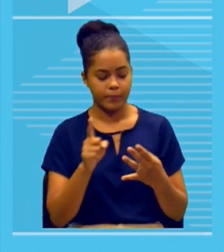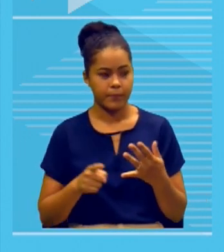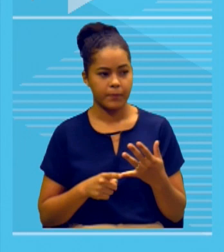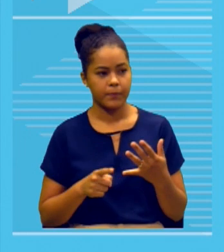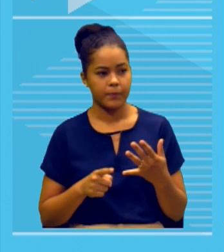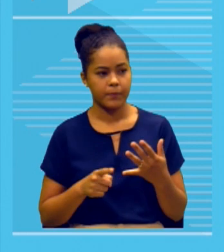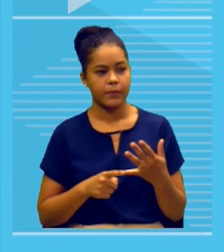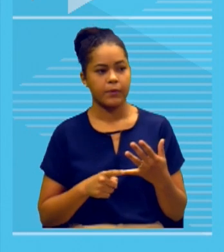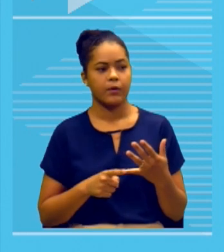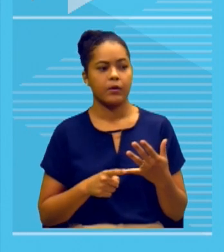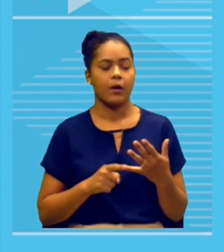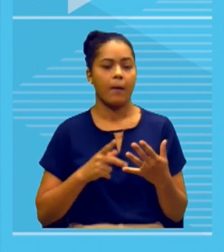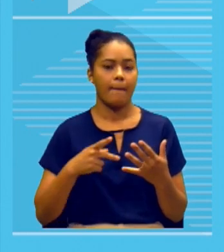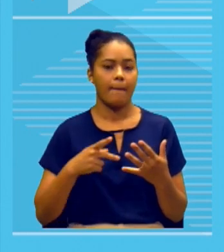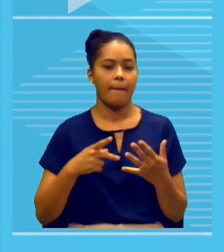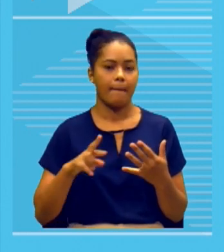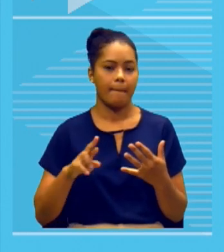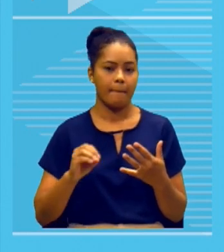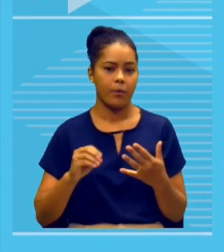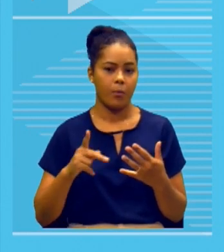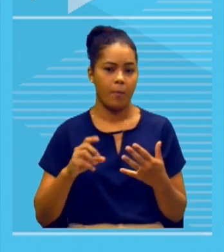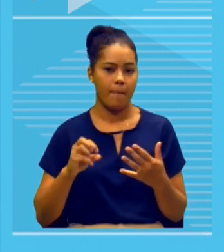as proporcionais